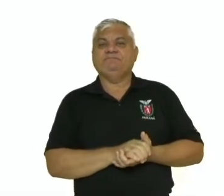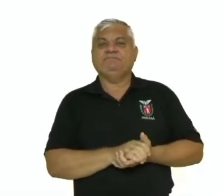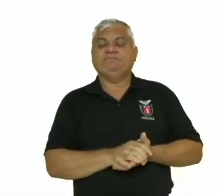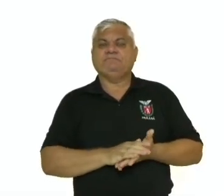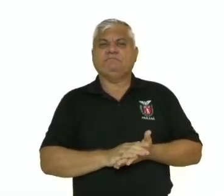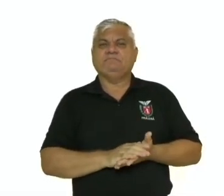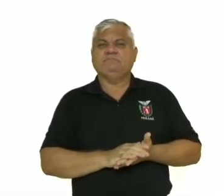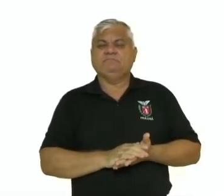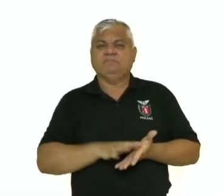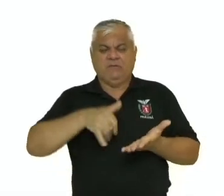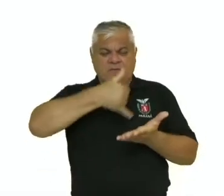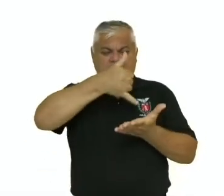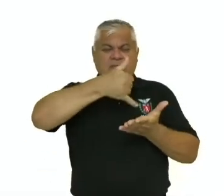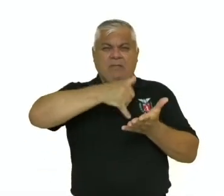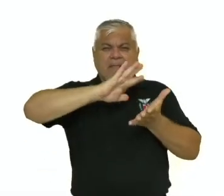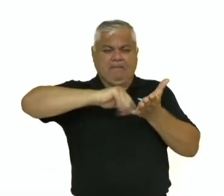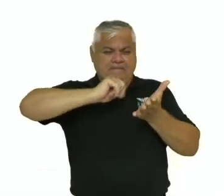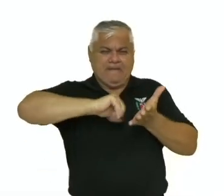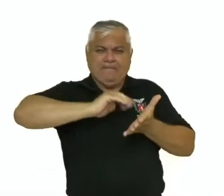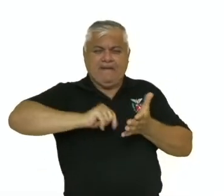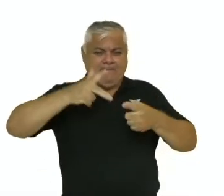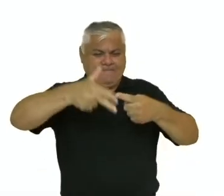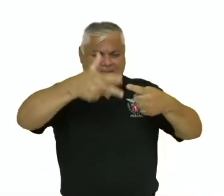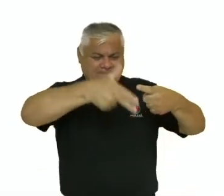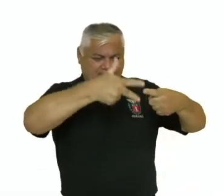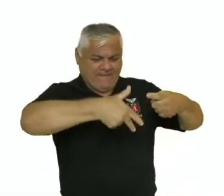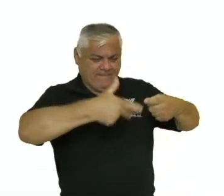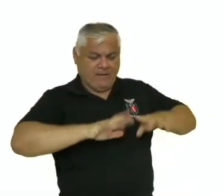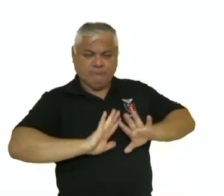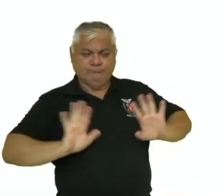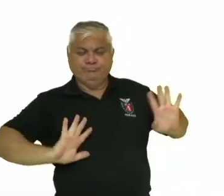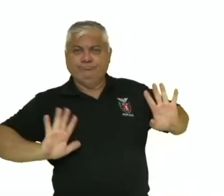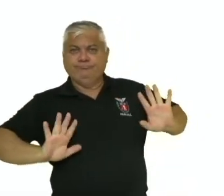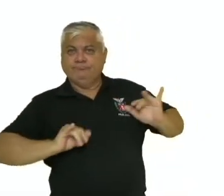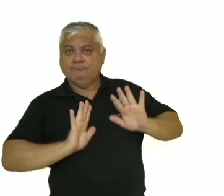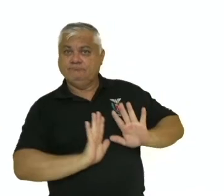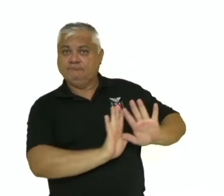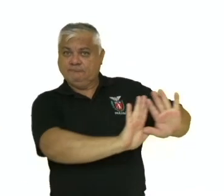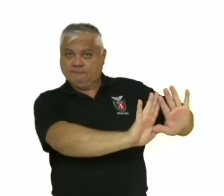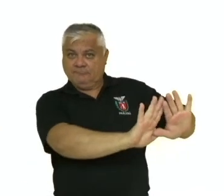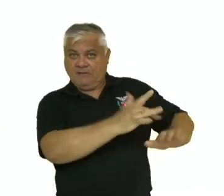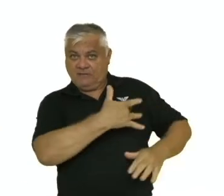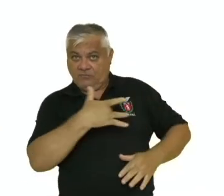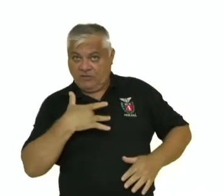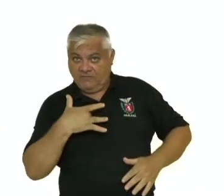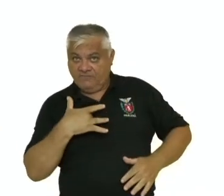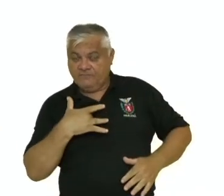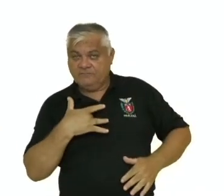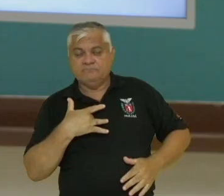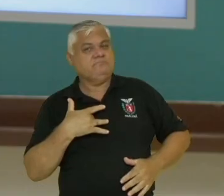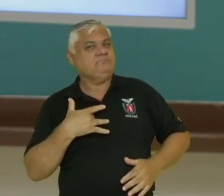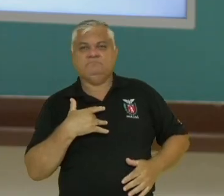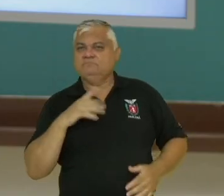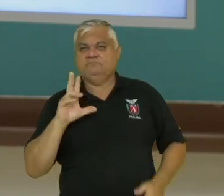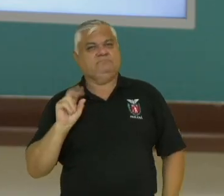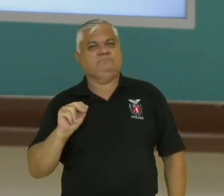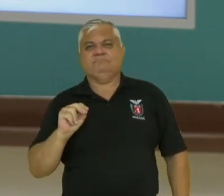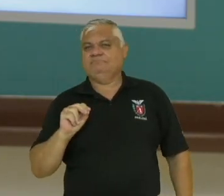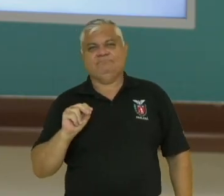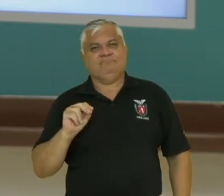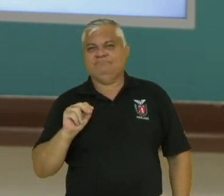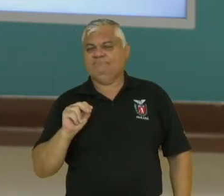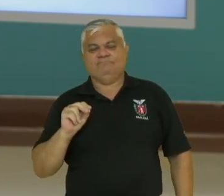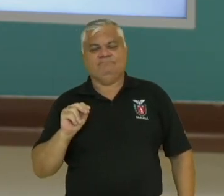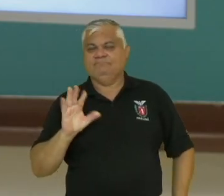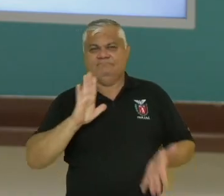eliminar totalmente os lipídios da dieta, será que é uma boa atitude? Uma atitude saudável? Não. A eliminação não